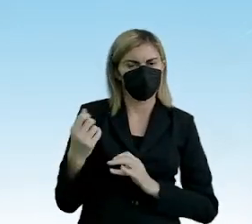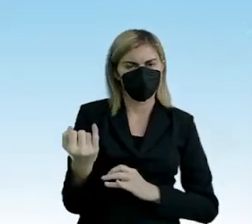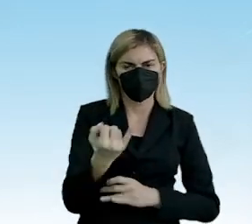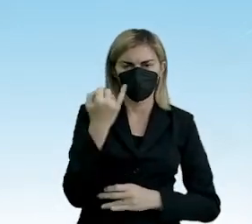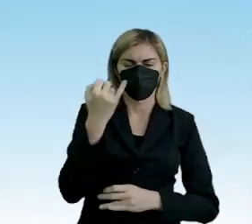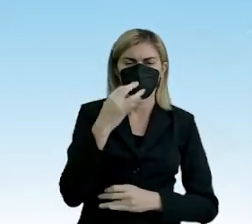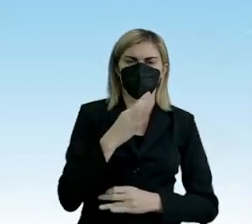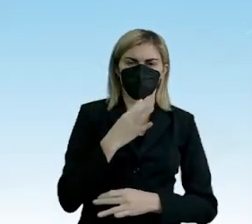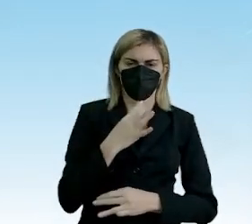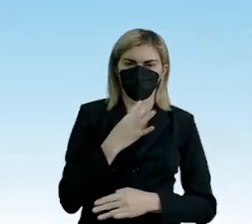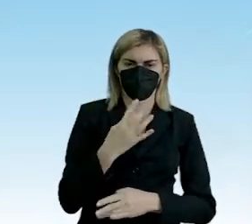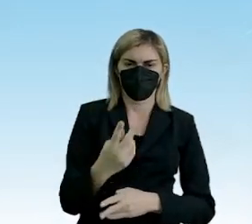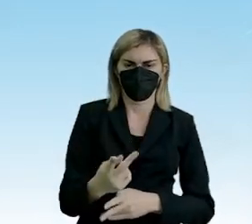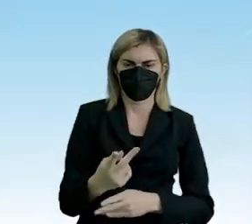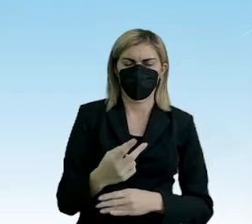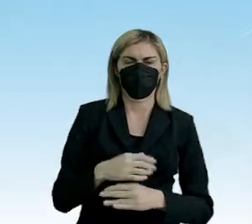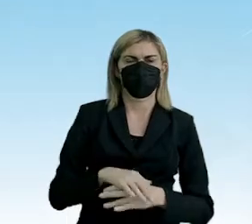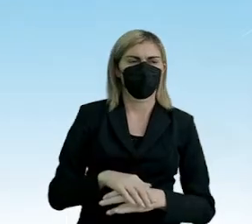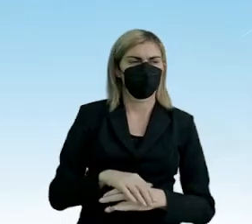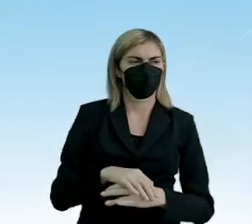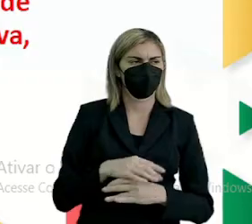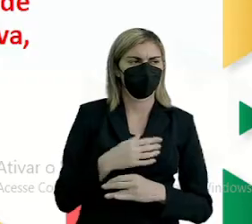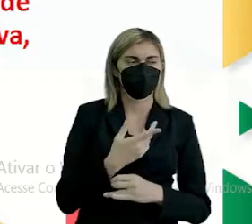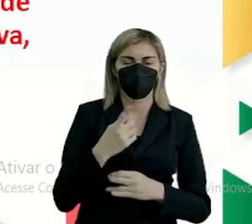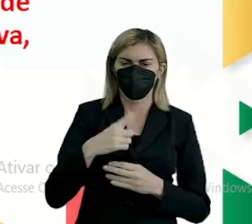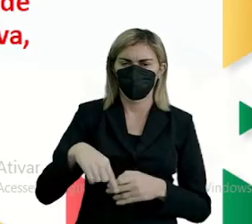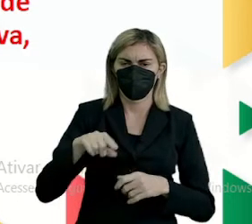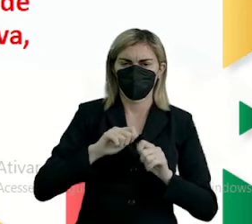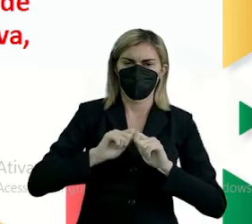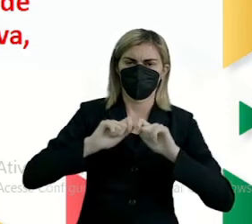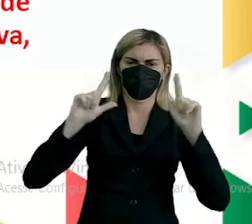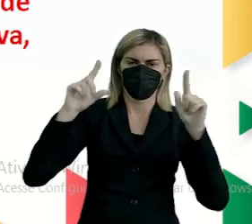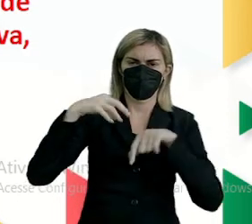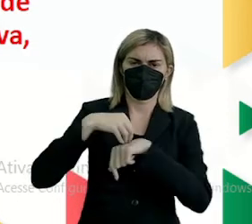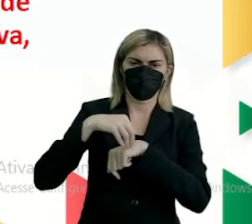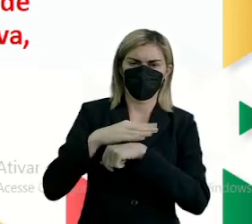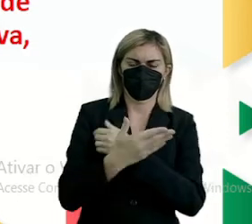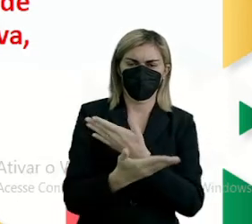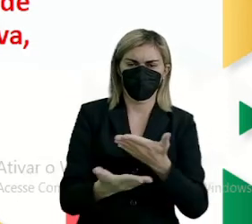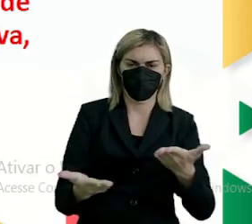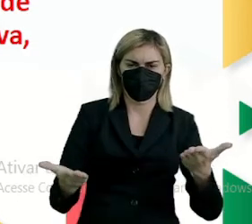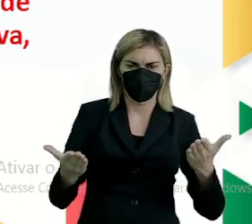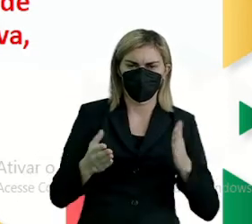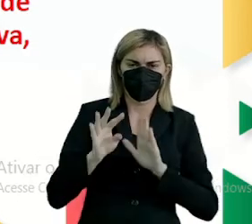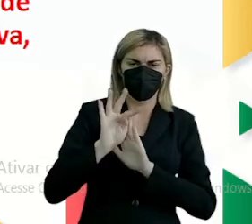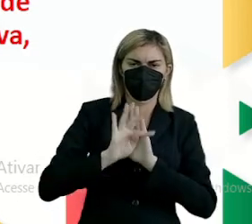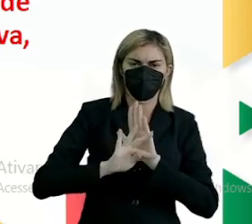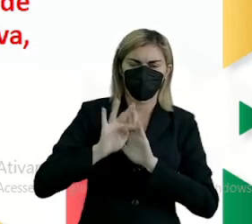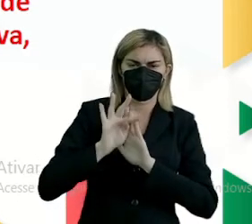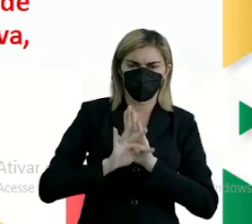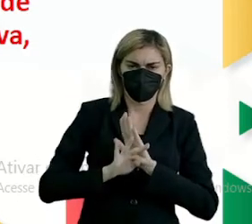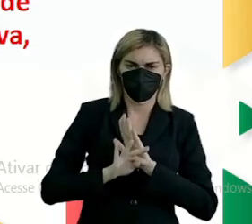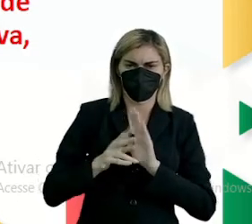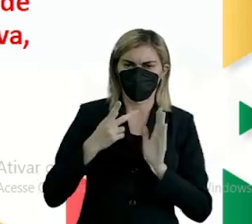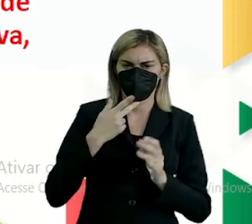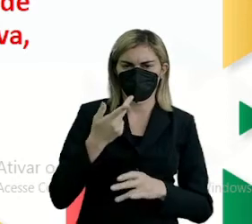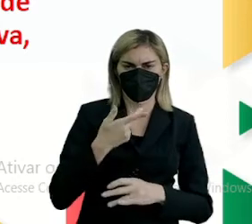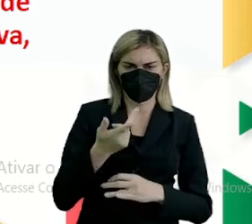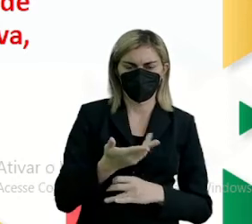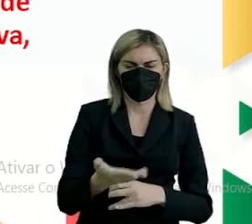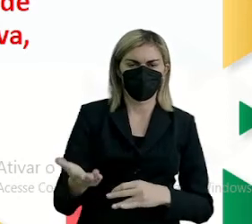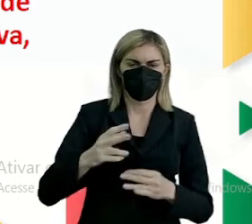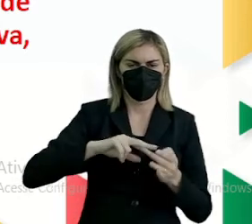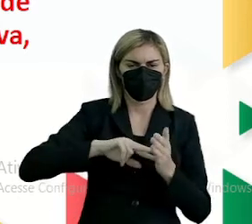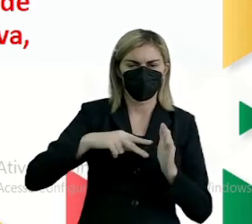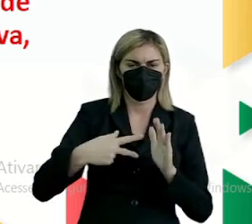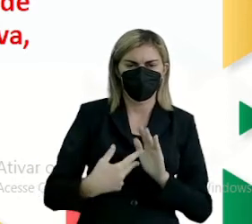importante conhecer. Olhando na tela aqui, nós trago para vocês noção de texto. Quando a gente fala em efeito de